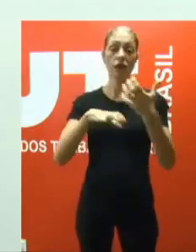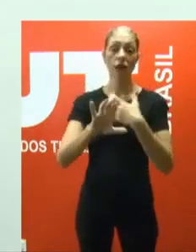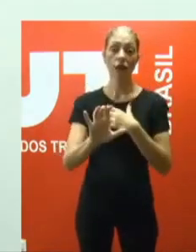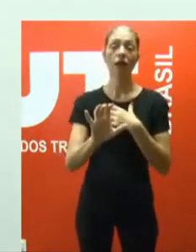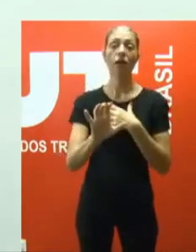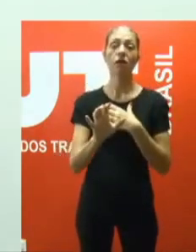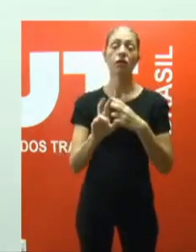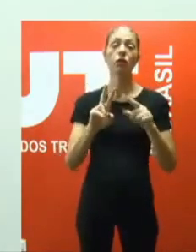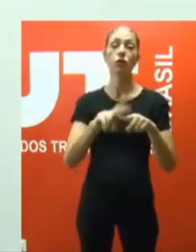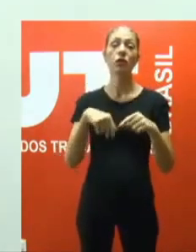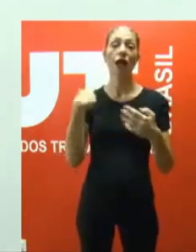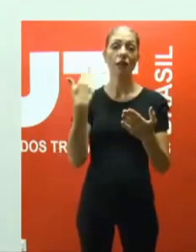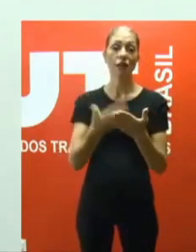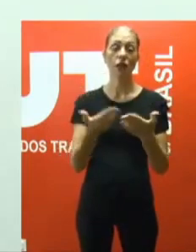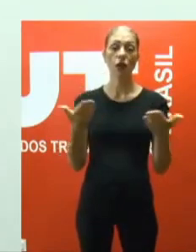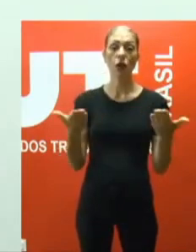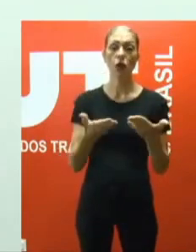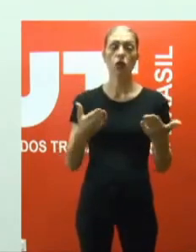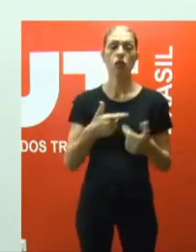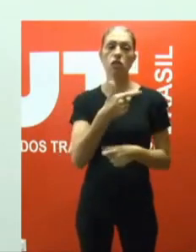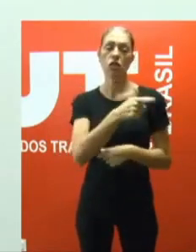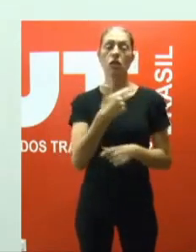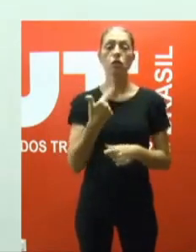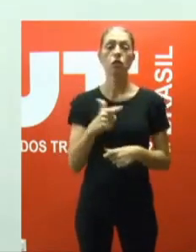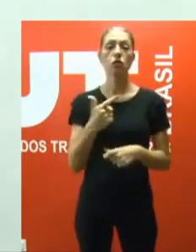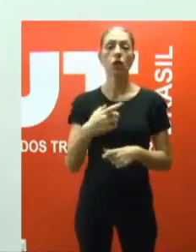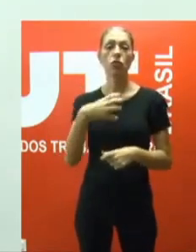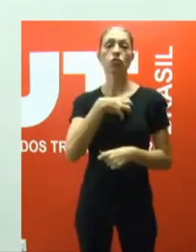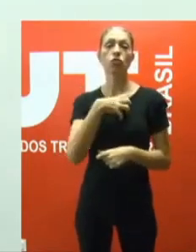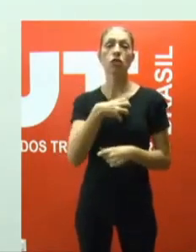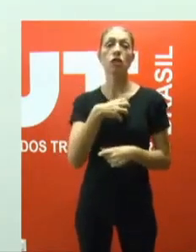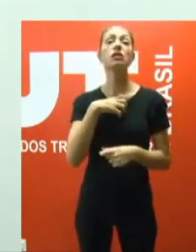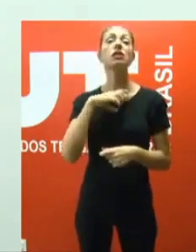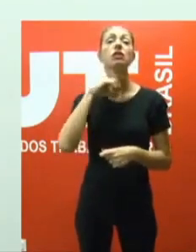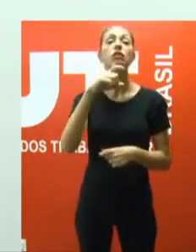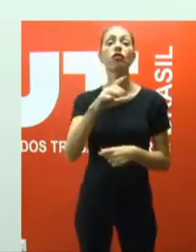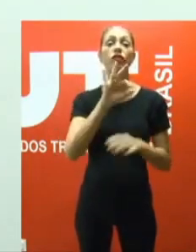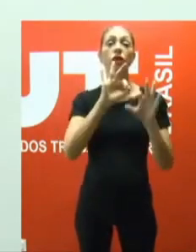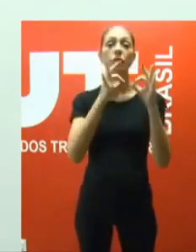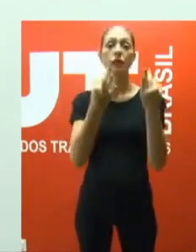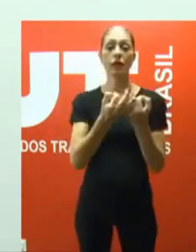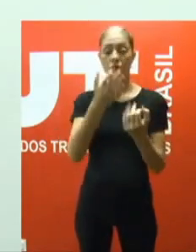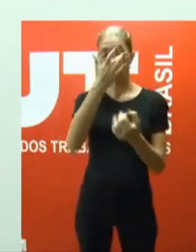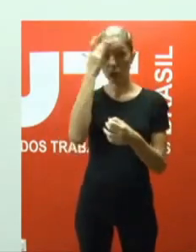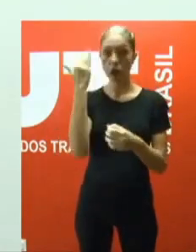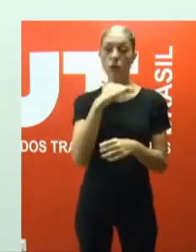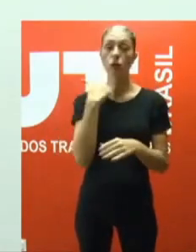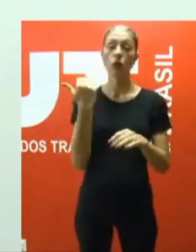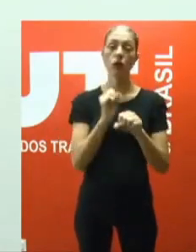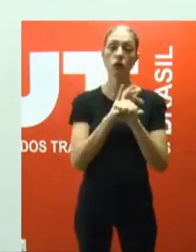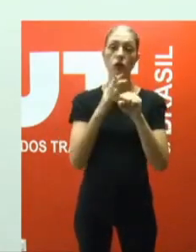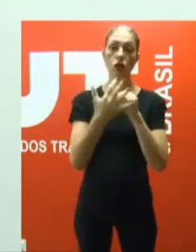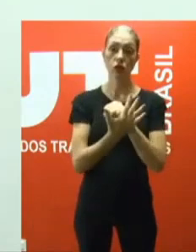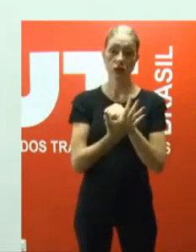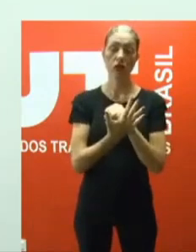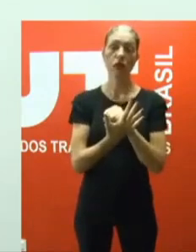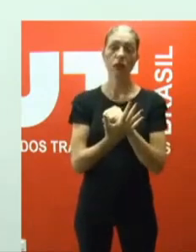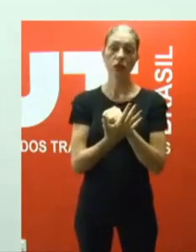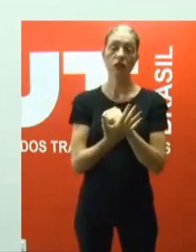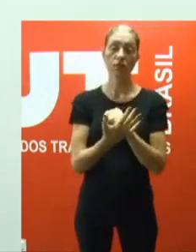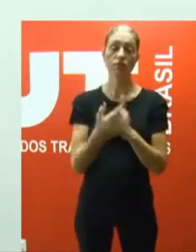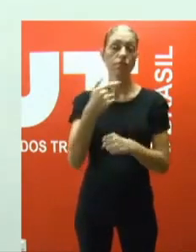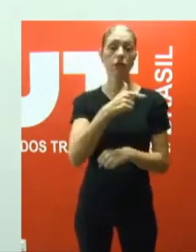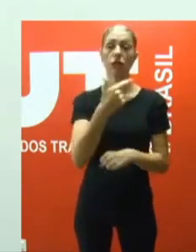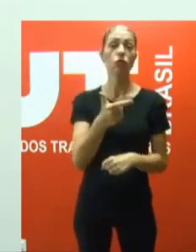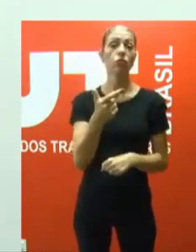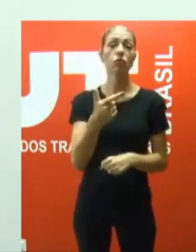Até hoje ele não teve um gesto para nenhum familiar das pessoas que morreram de Covid. Ele não tem. Isso